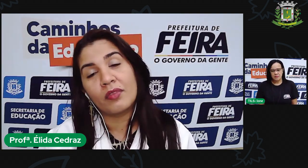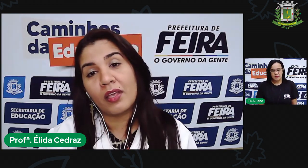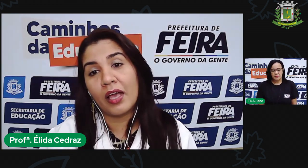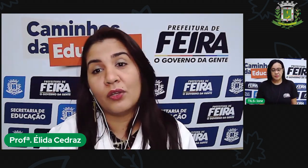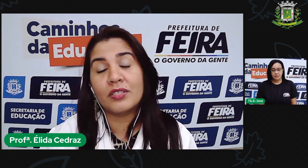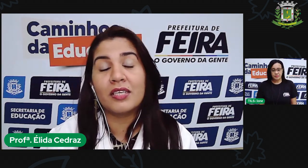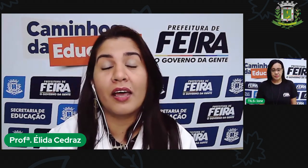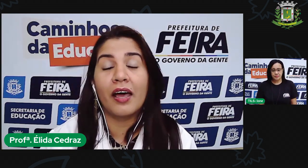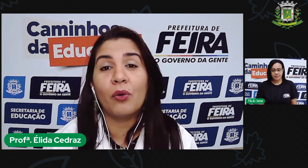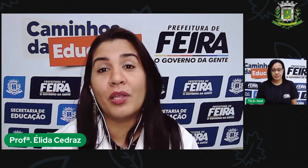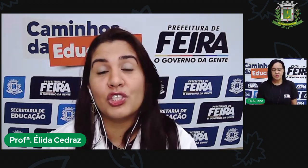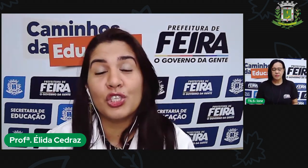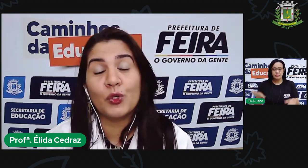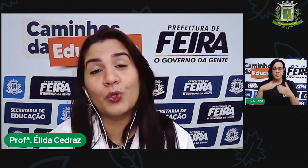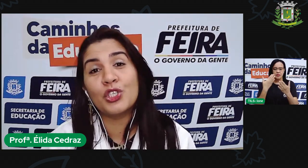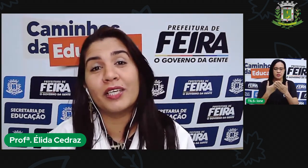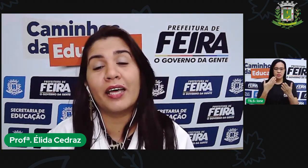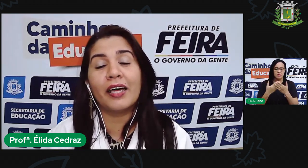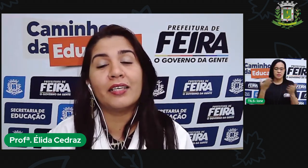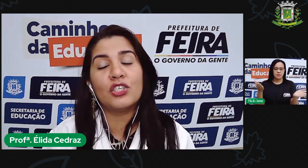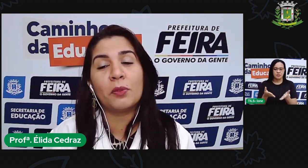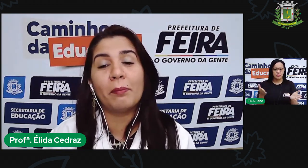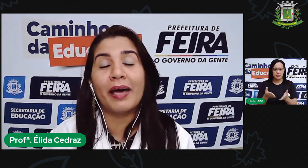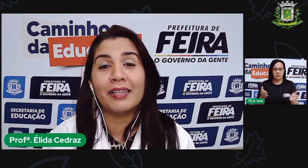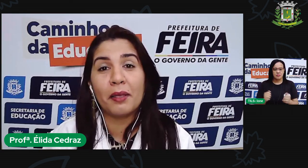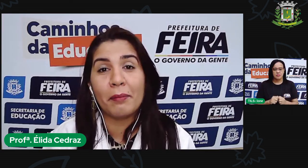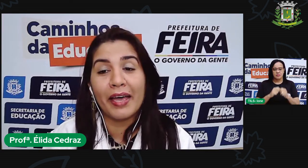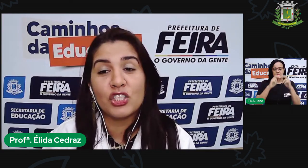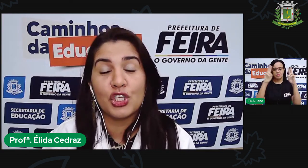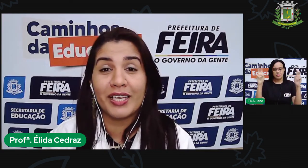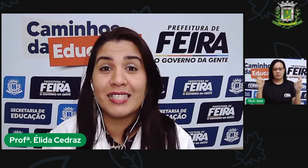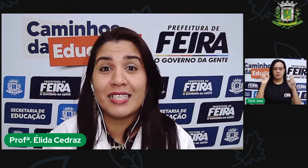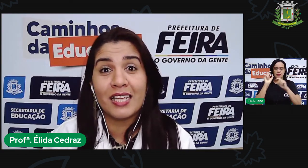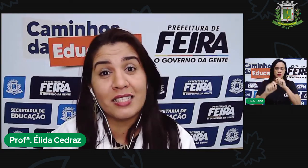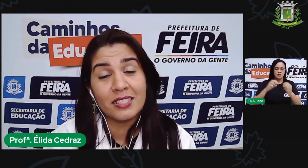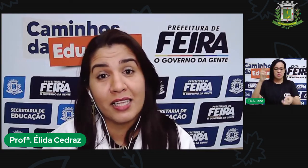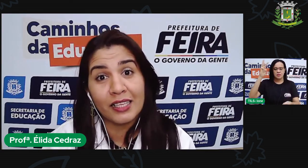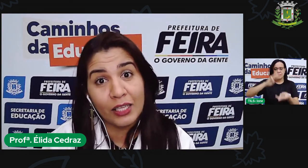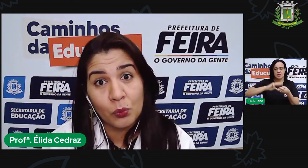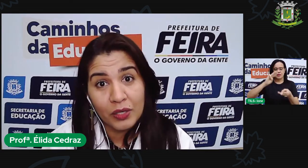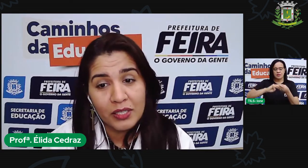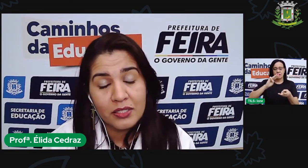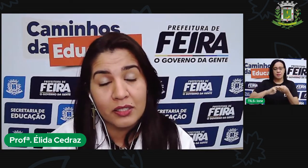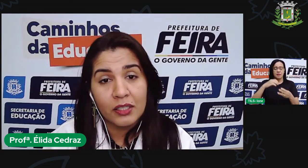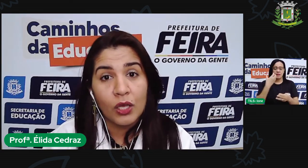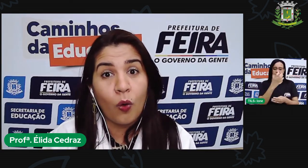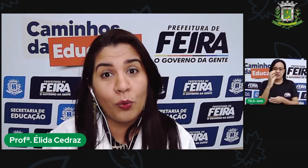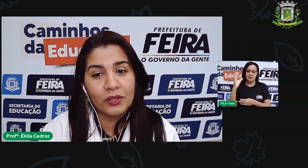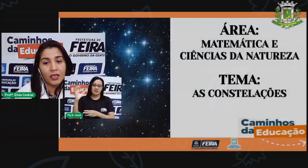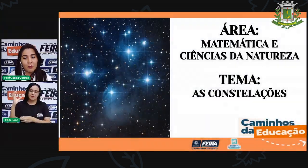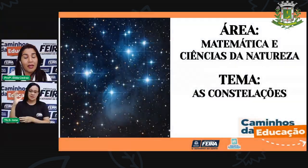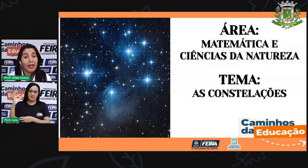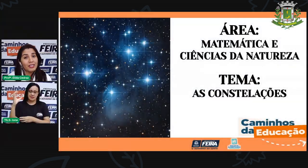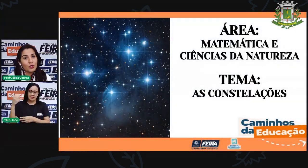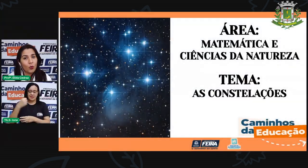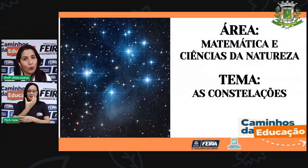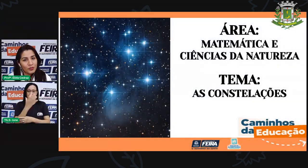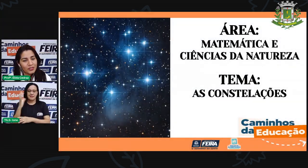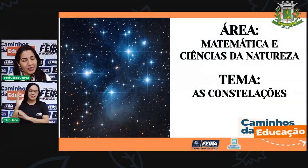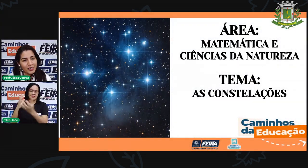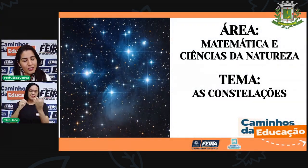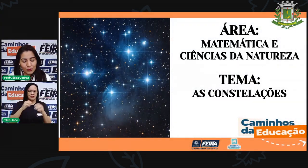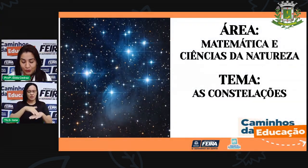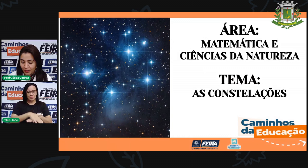A nossa aula de hoje é na área de Matemática e Ciências da Natureza, o tema As